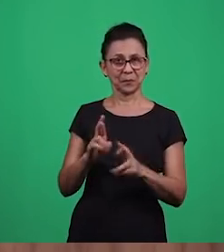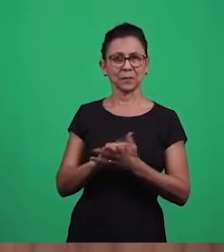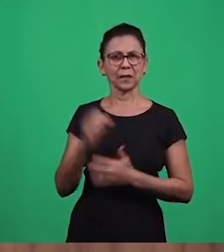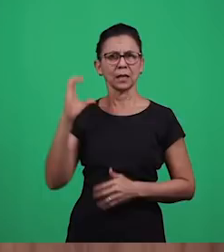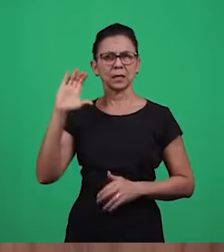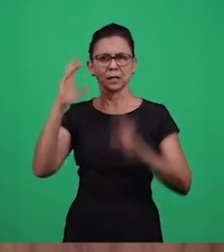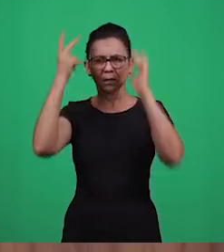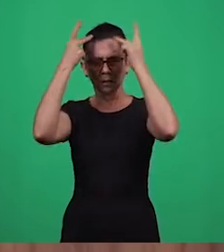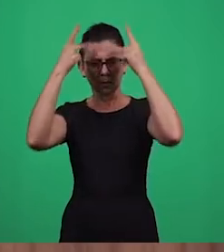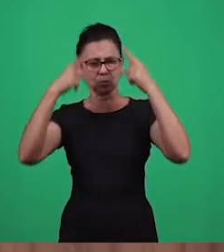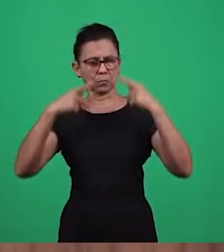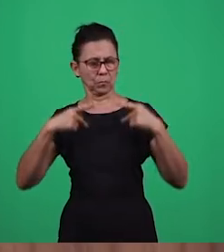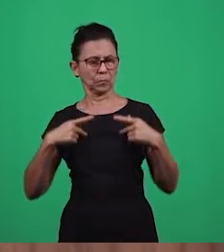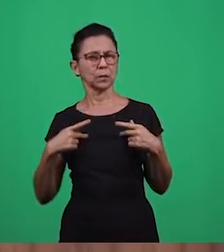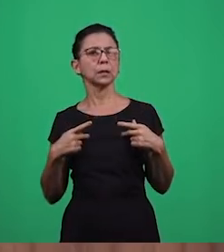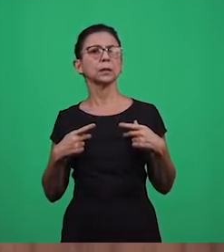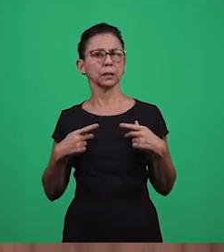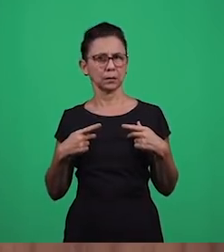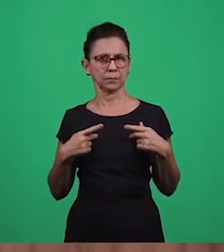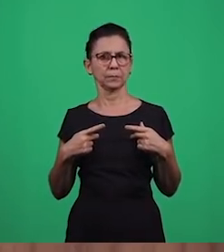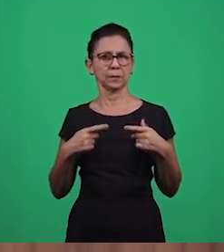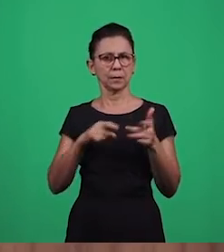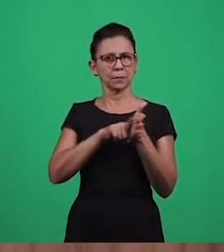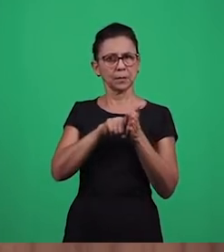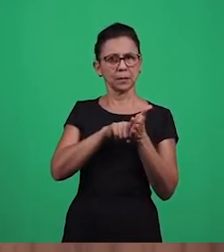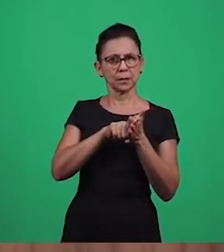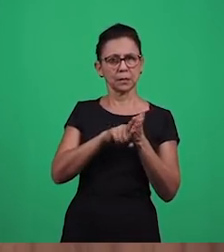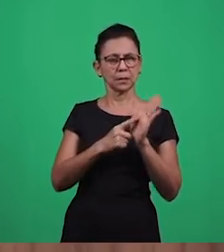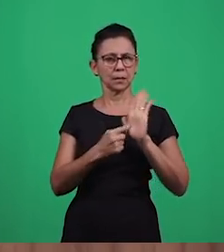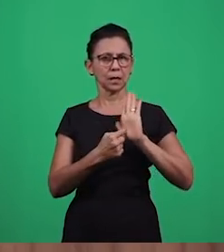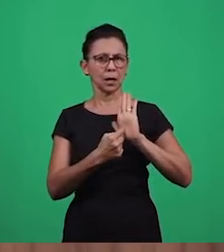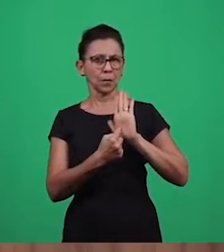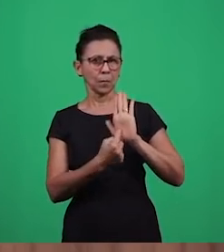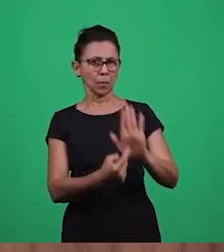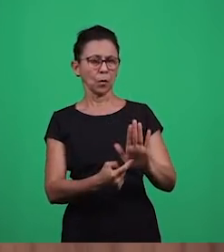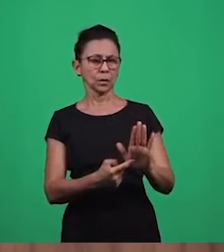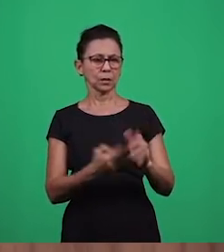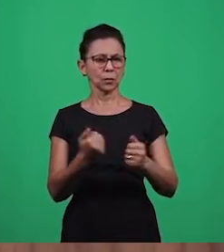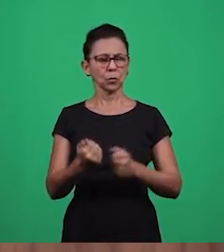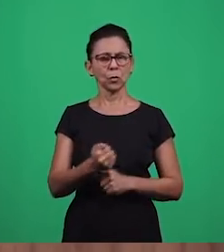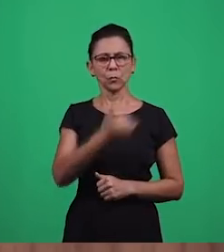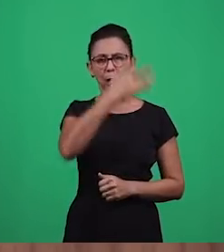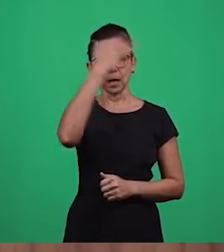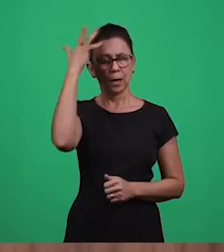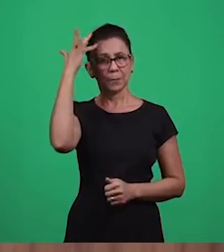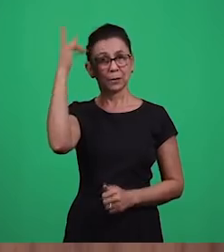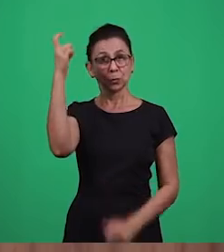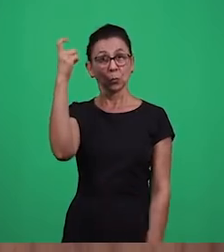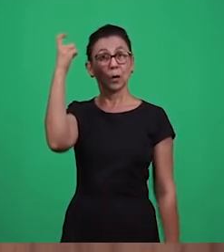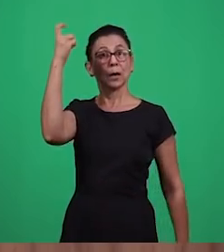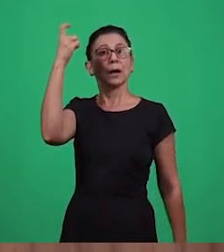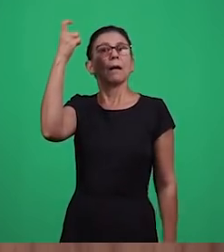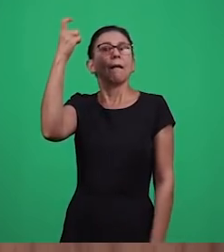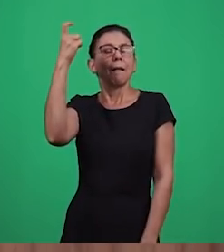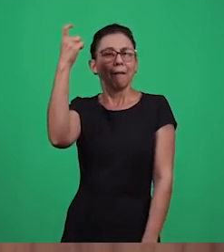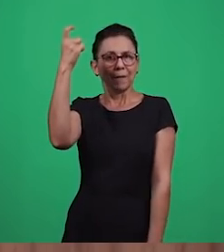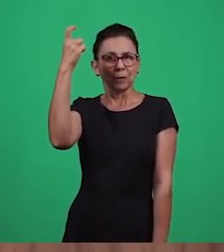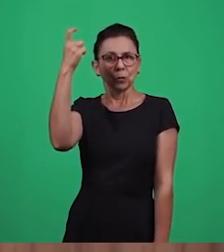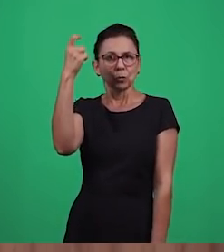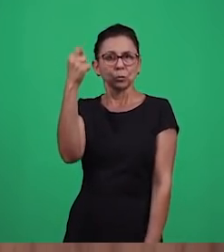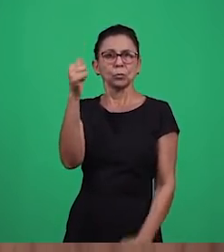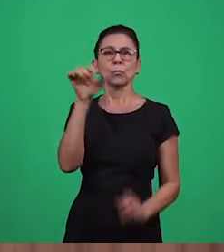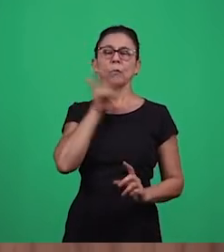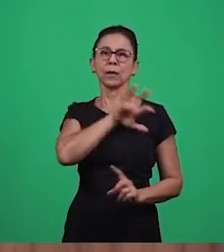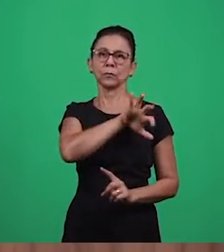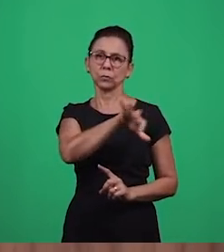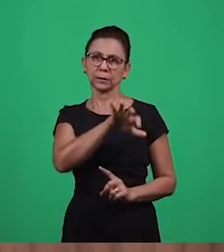humanas, nesse sentido, revelam como a palavra mediadora do adulto influi no próprio